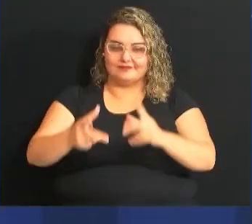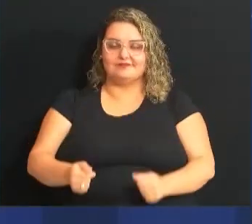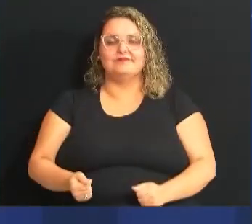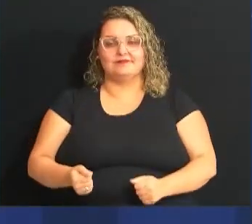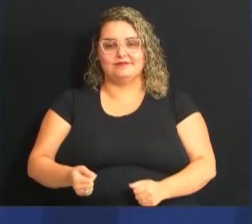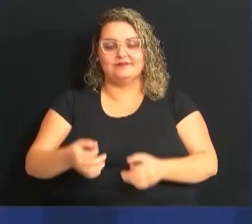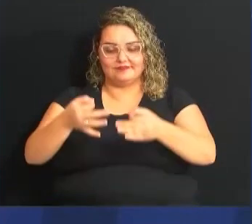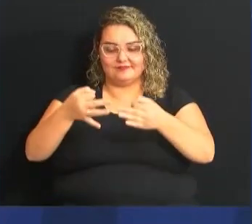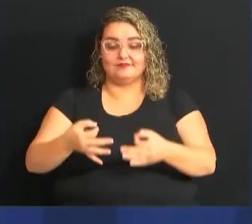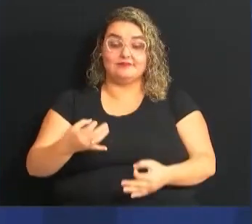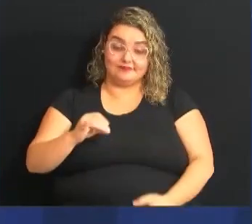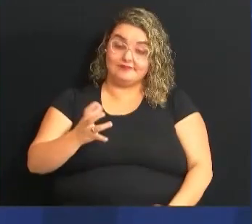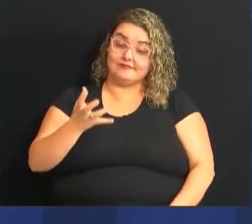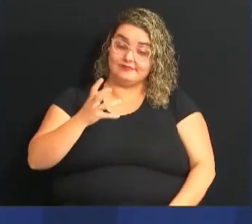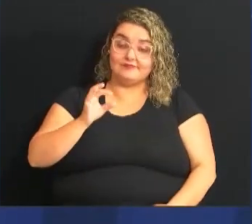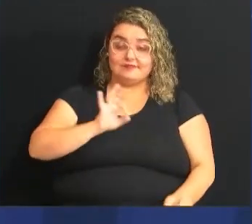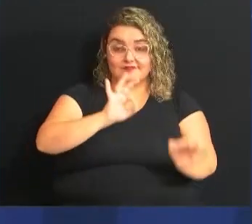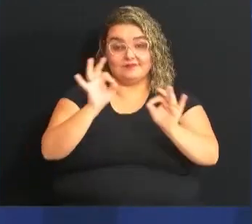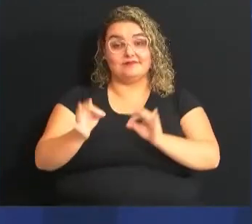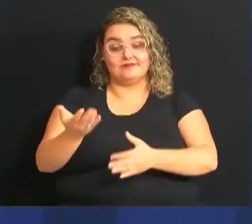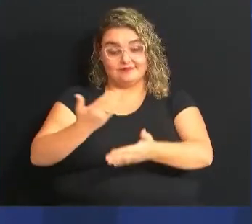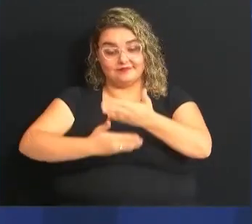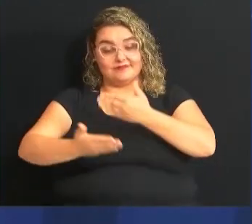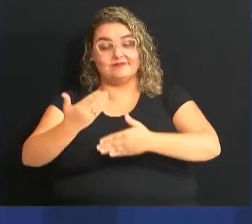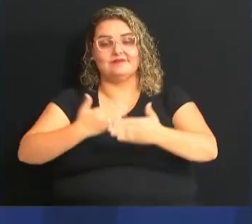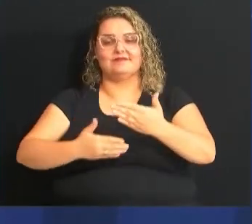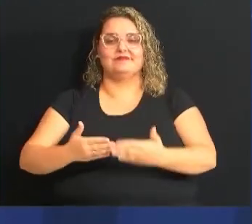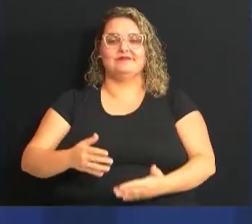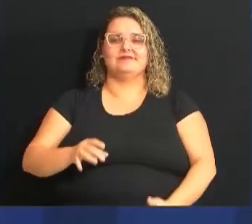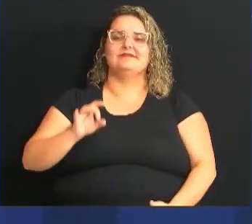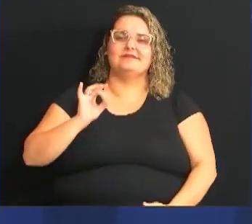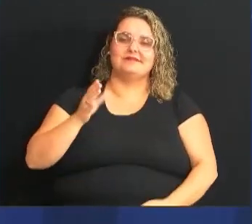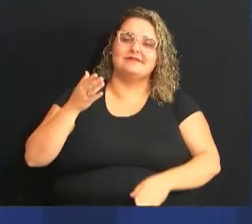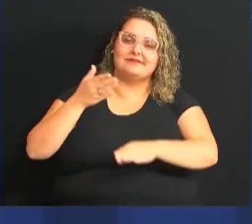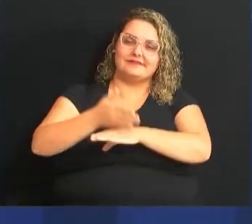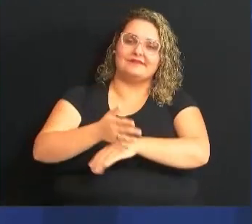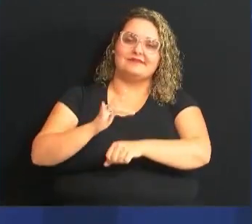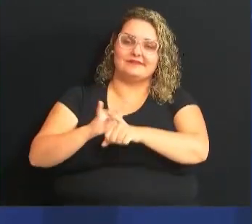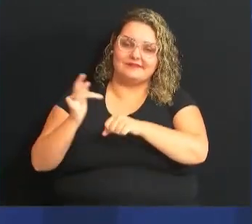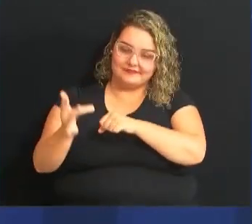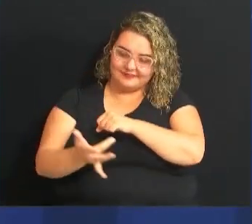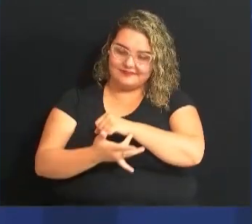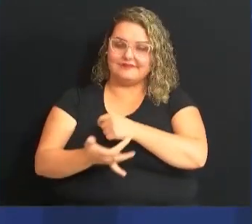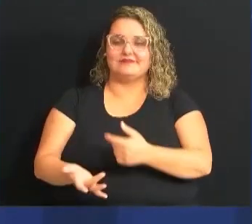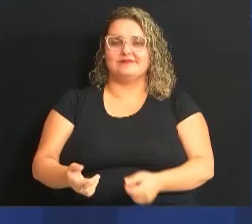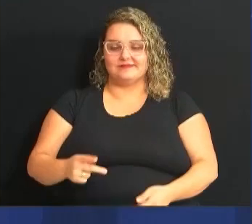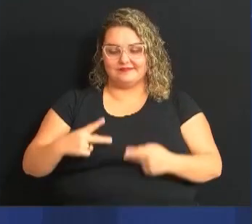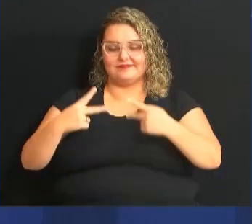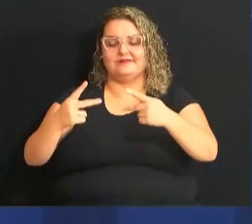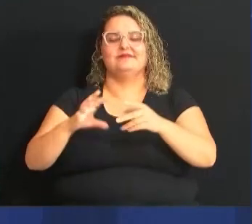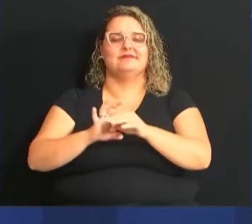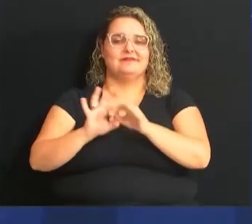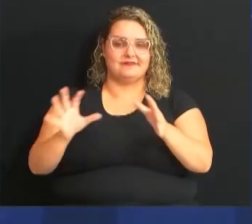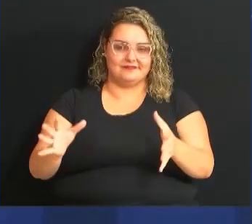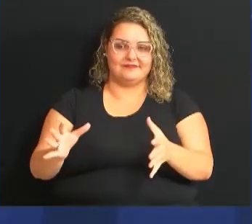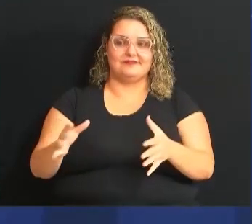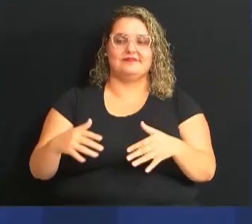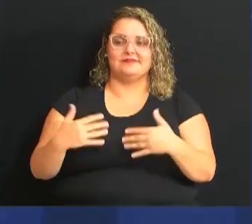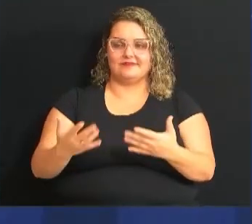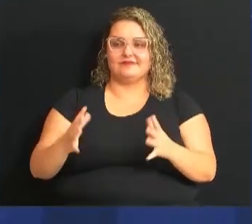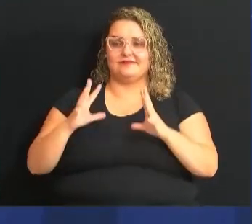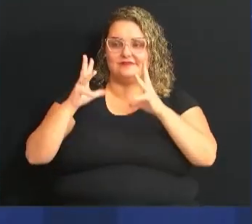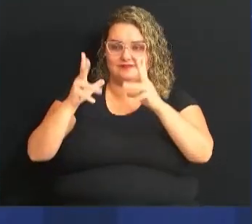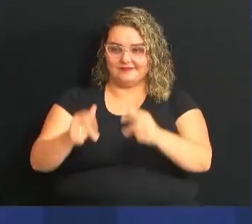e se quiser rever, compartilhar, é só entrar nas nossas páginas, que o link está lá disponível, então,